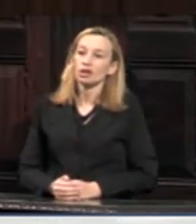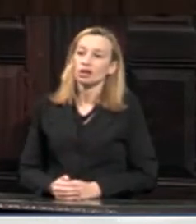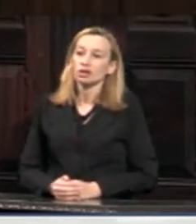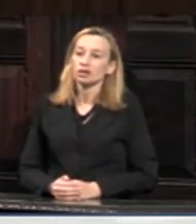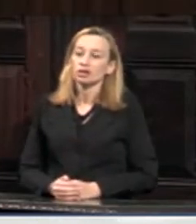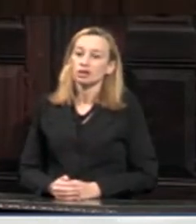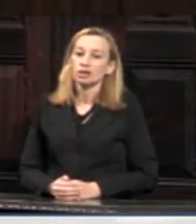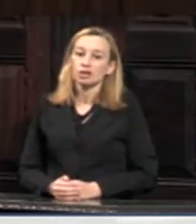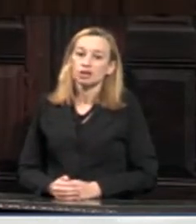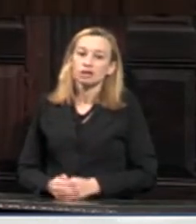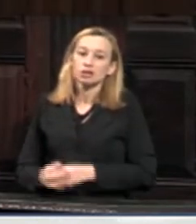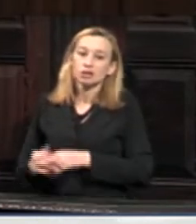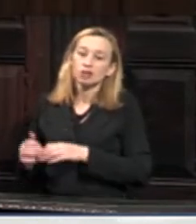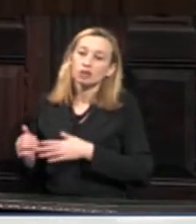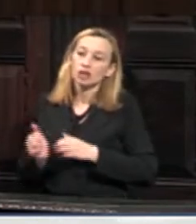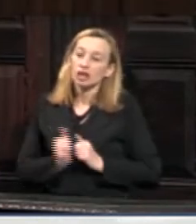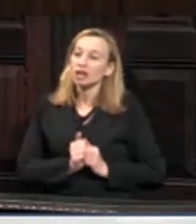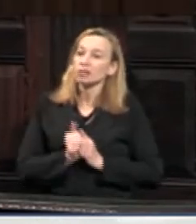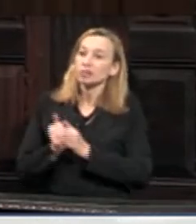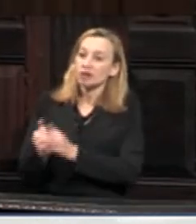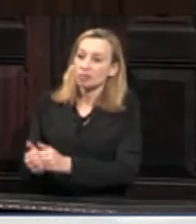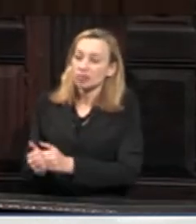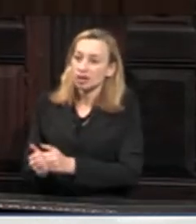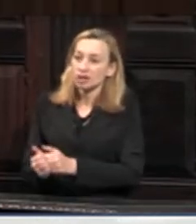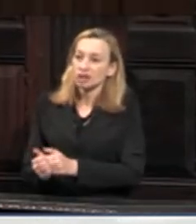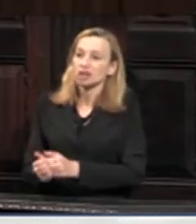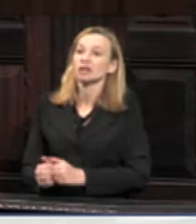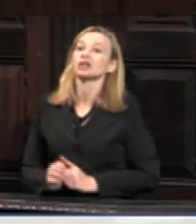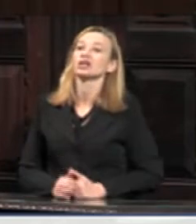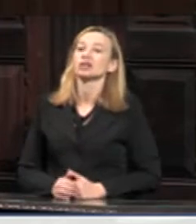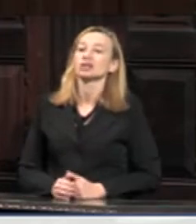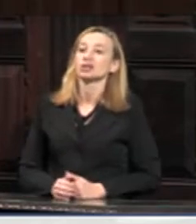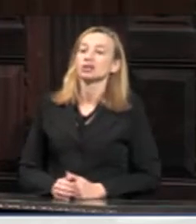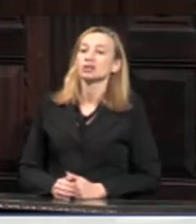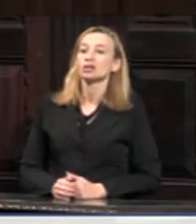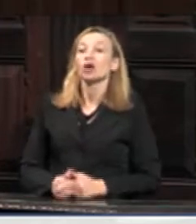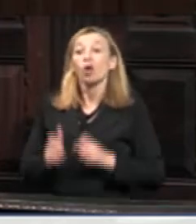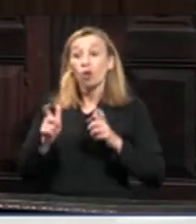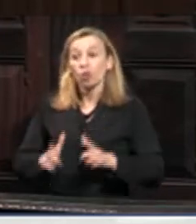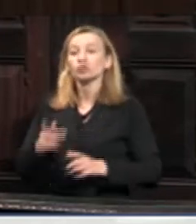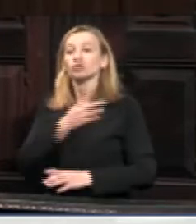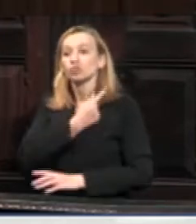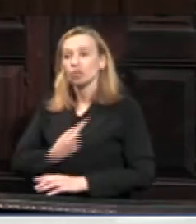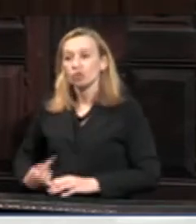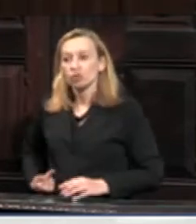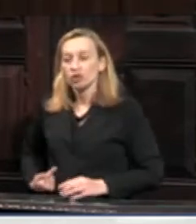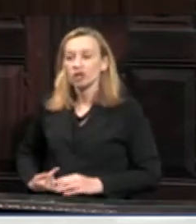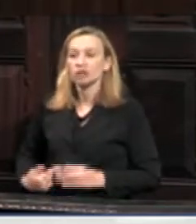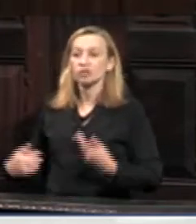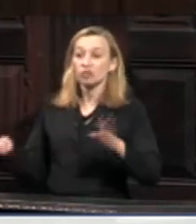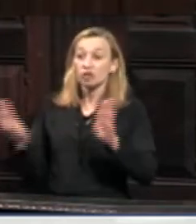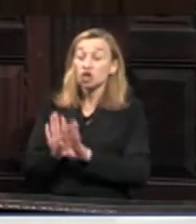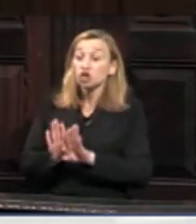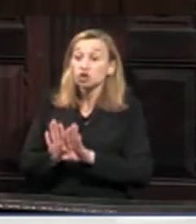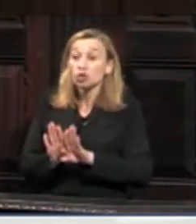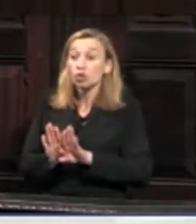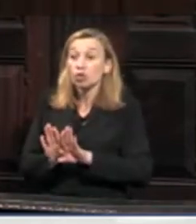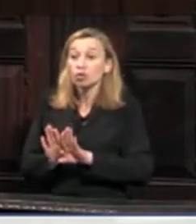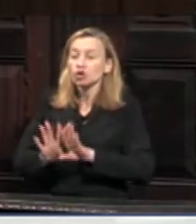rede secundária, que seria as especialidades, onde o governo federal fechou